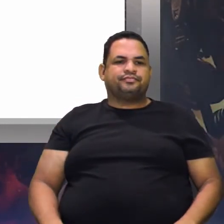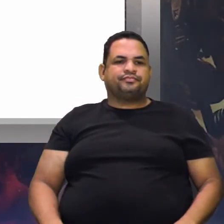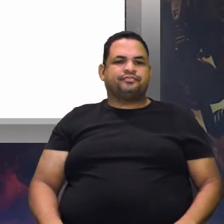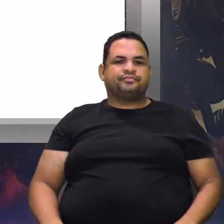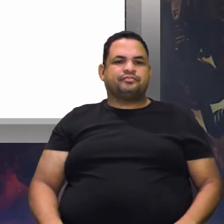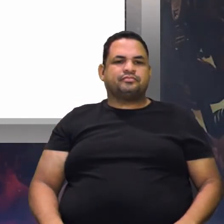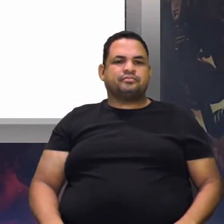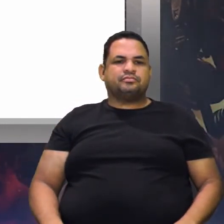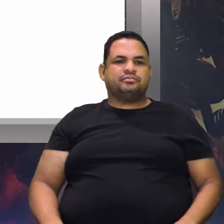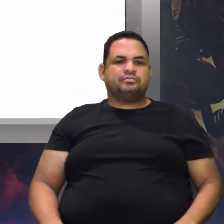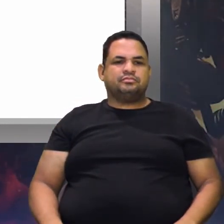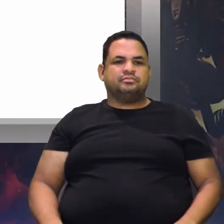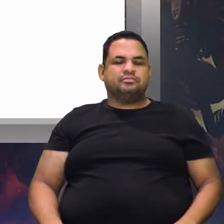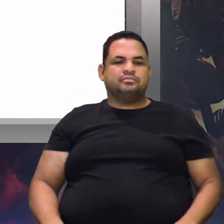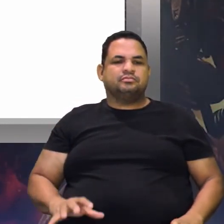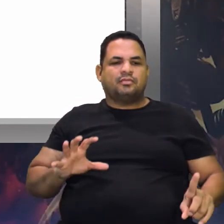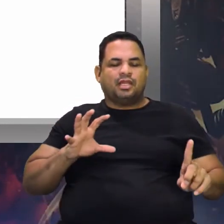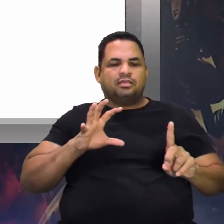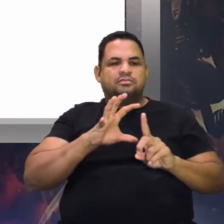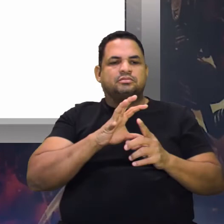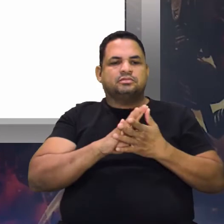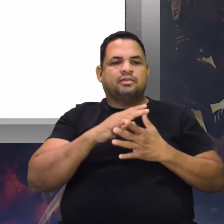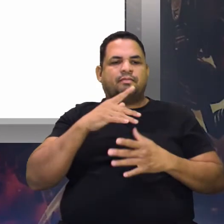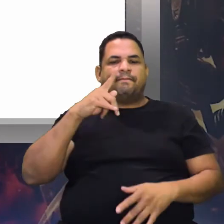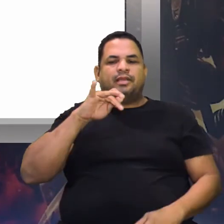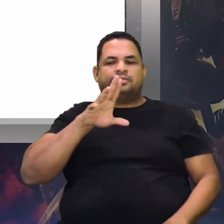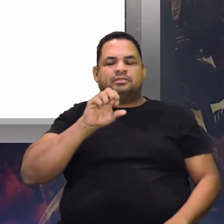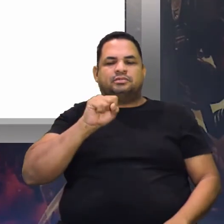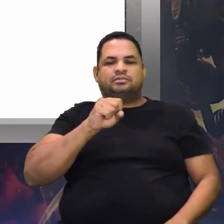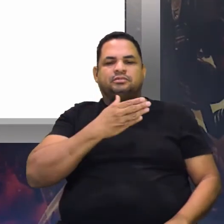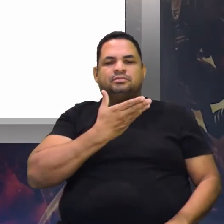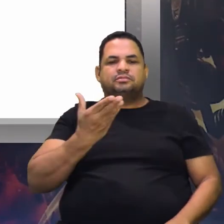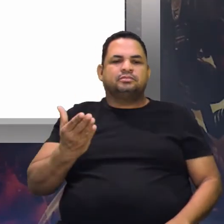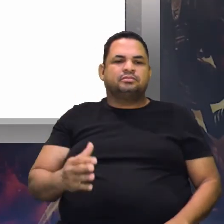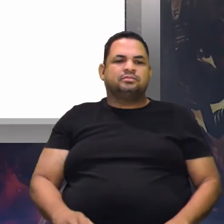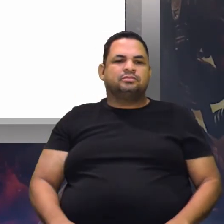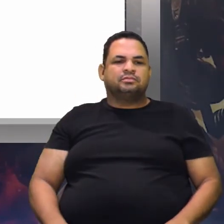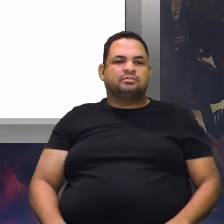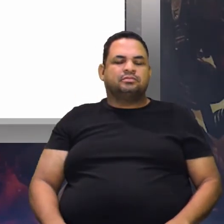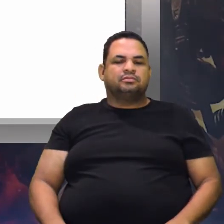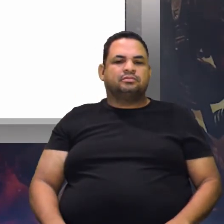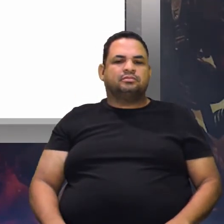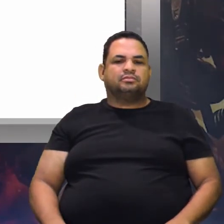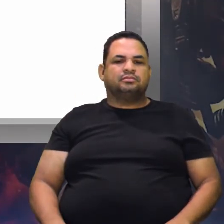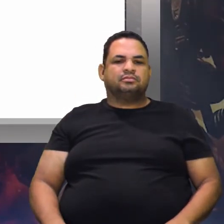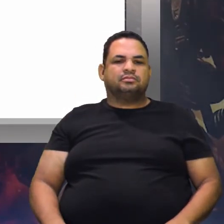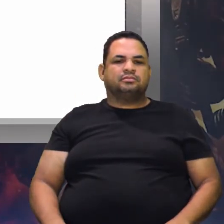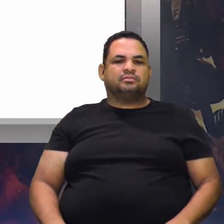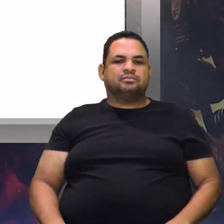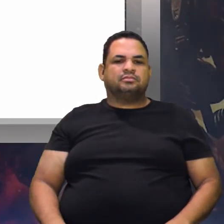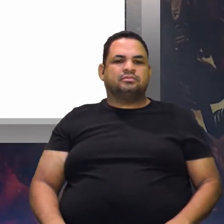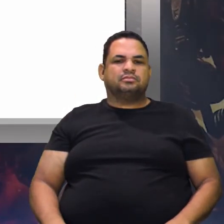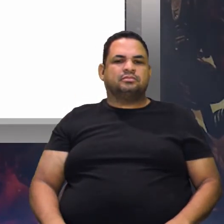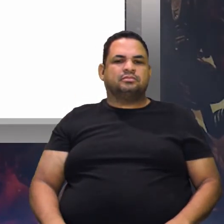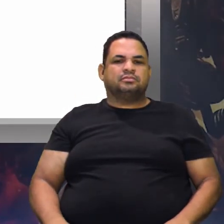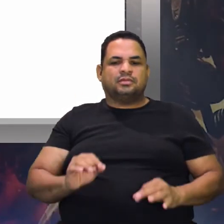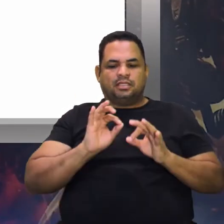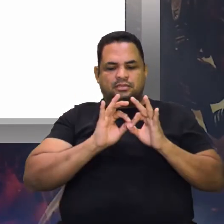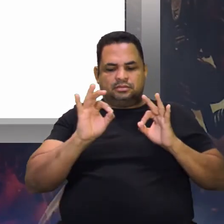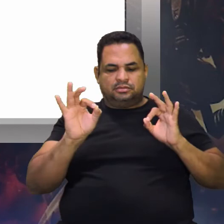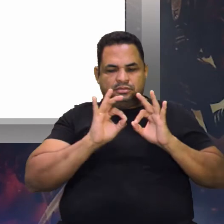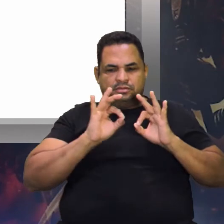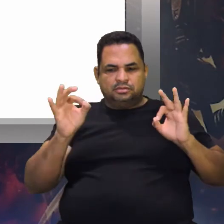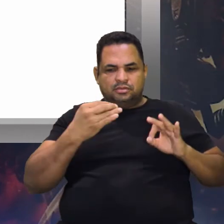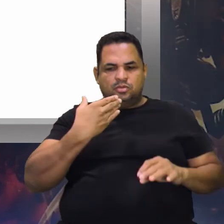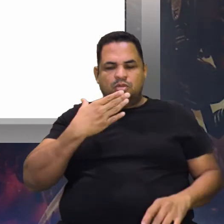os invasores persas que estavam ali. E com isso, esse trajeto de 40